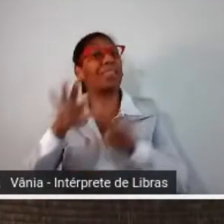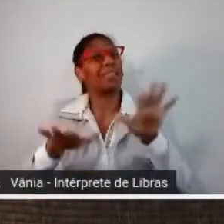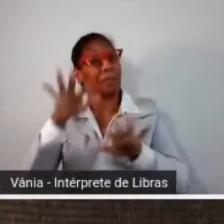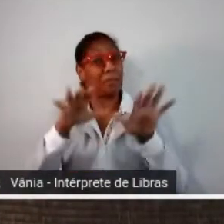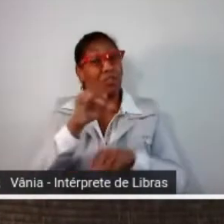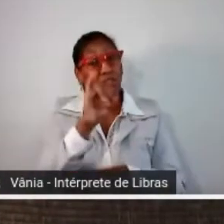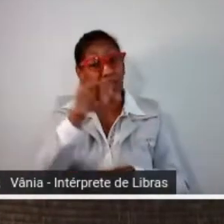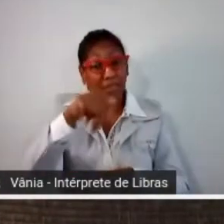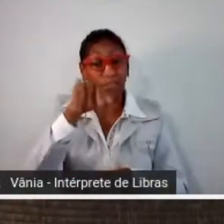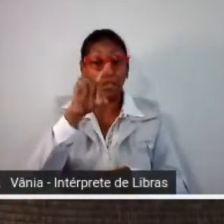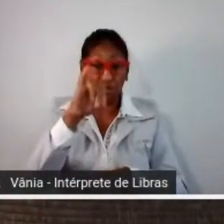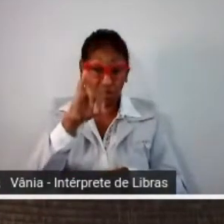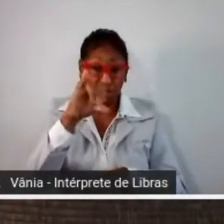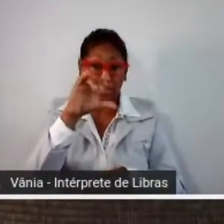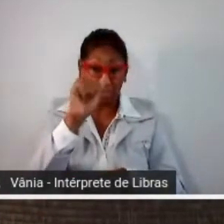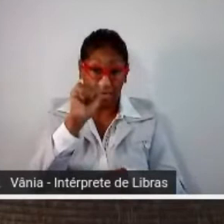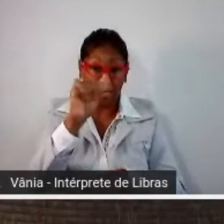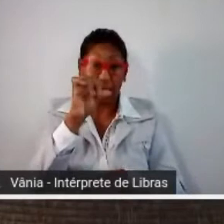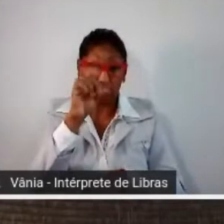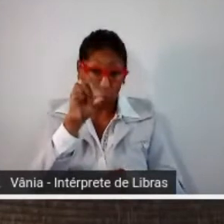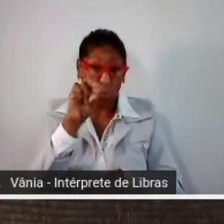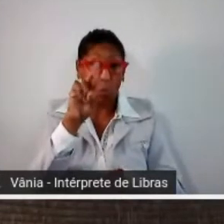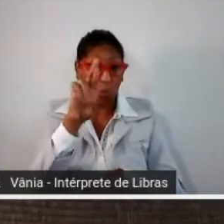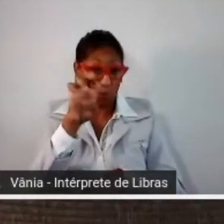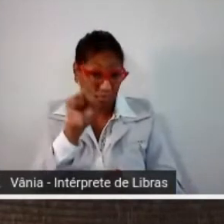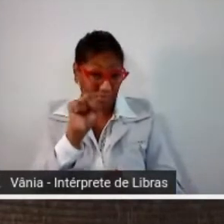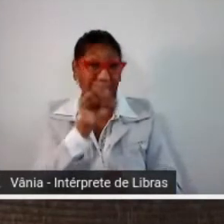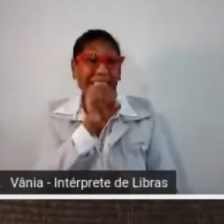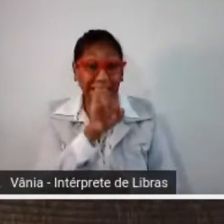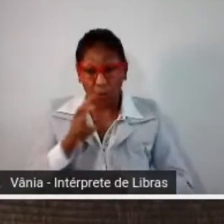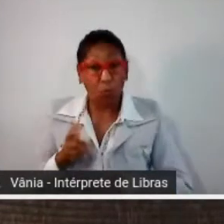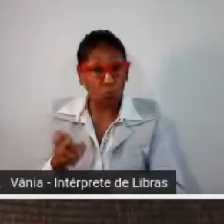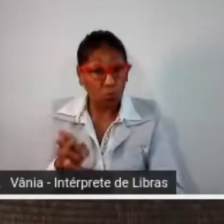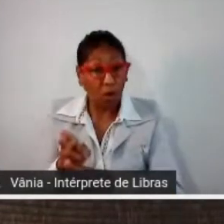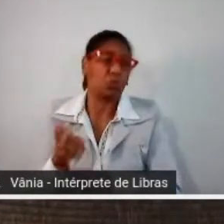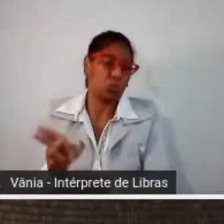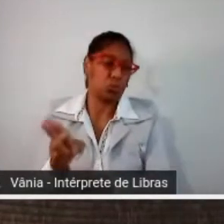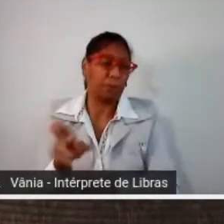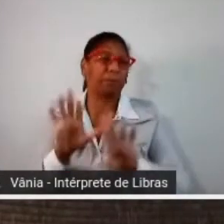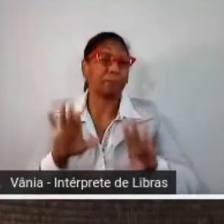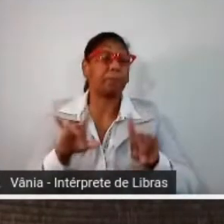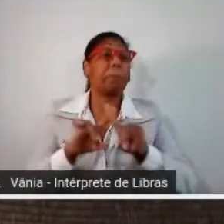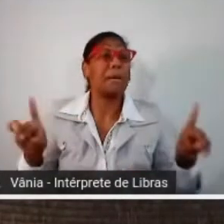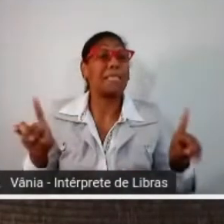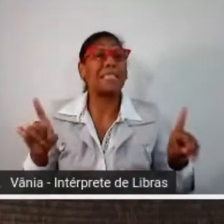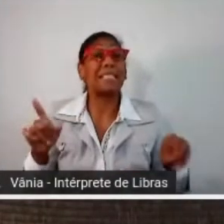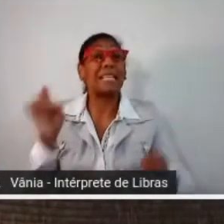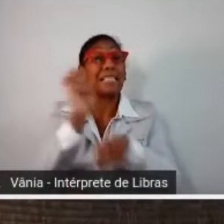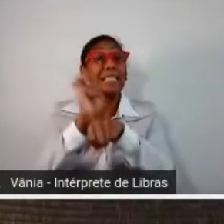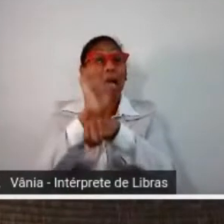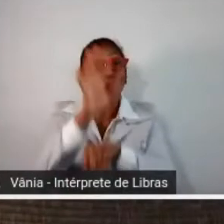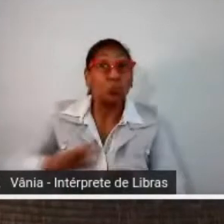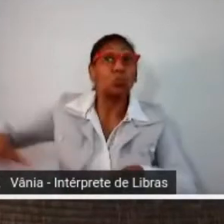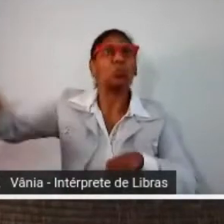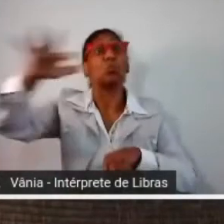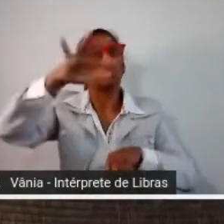essa semana. Se continuar nessa trajetória de redução e o Estado, claro, não agravar também, porque o Estado interfere também nos